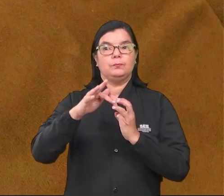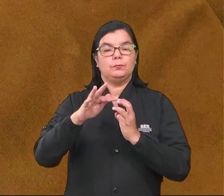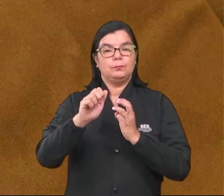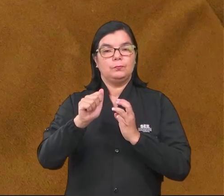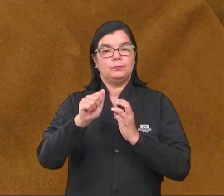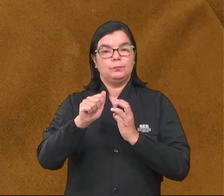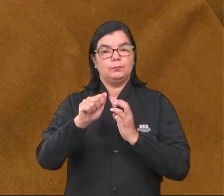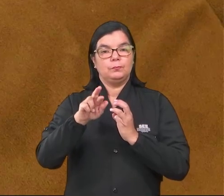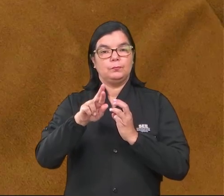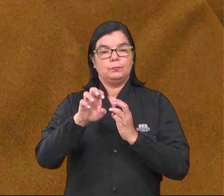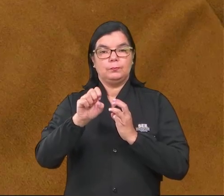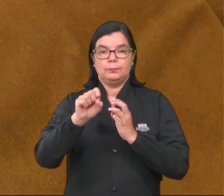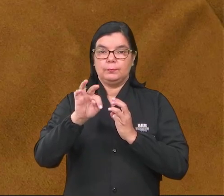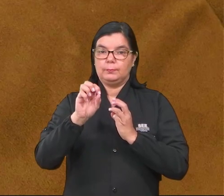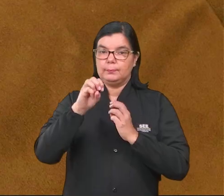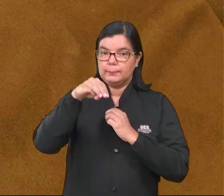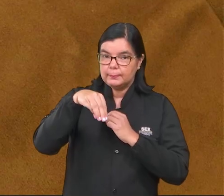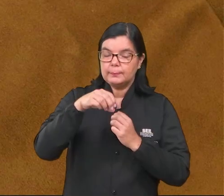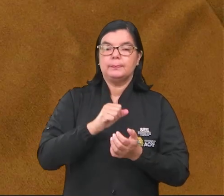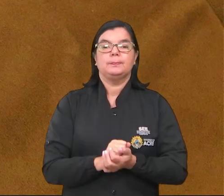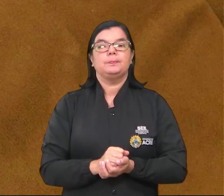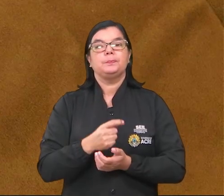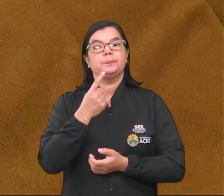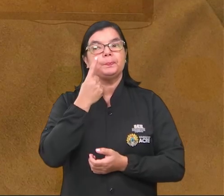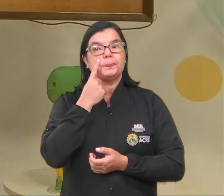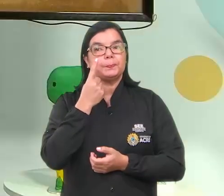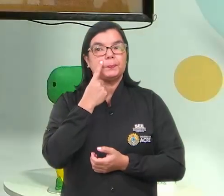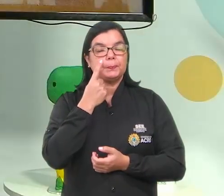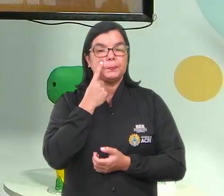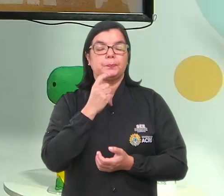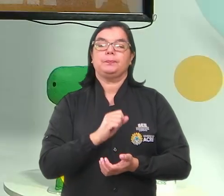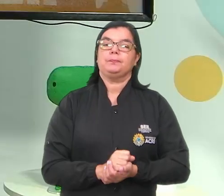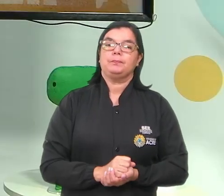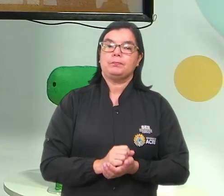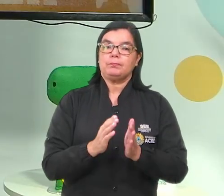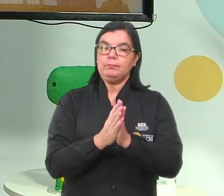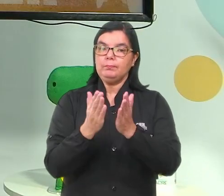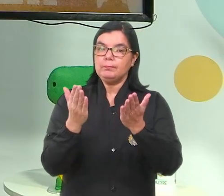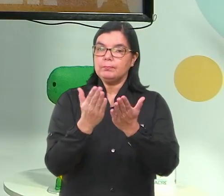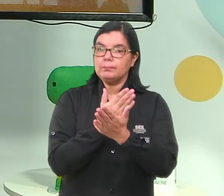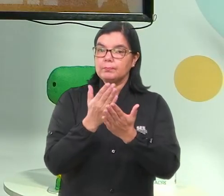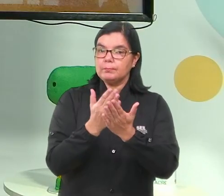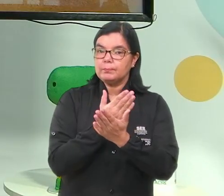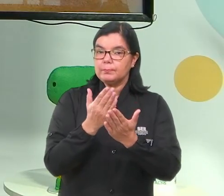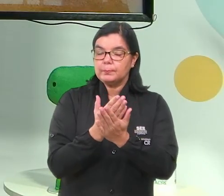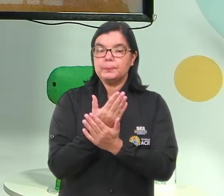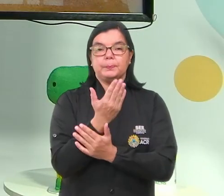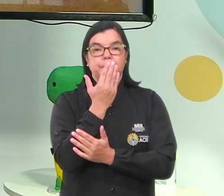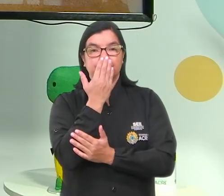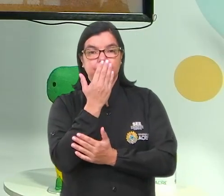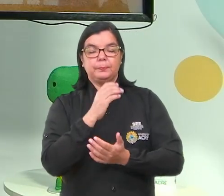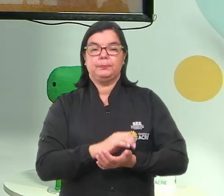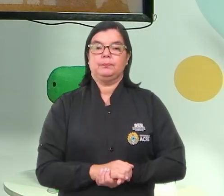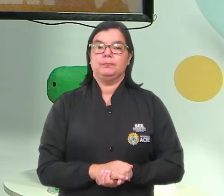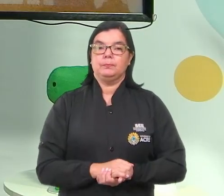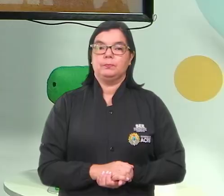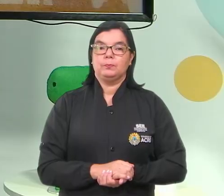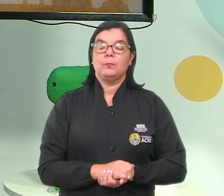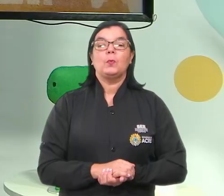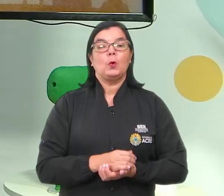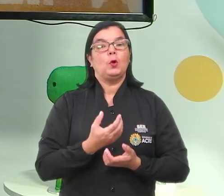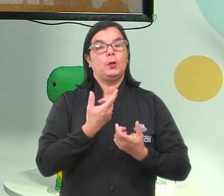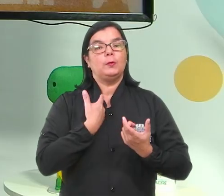Fernandes. Aqui vocês estão visualizando a capa de um livro um livro